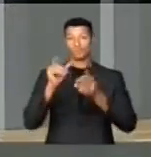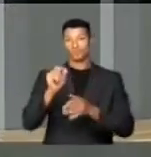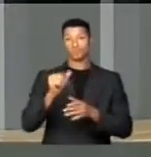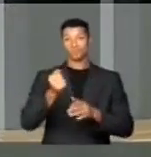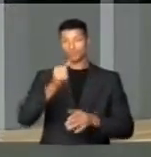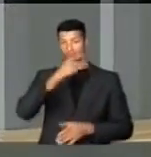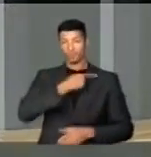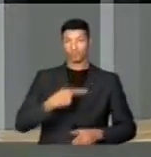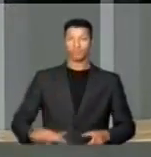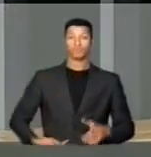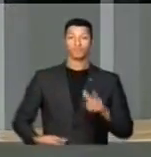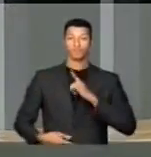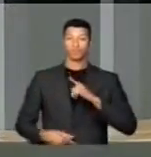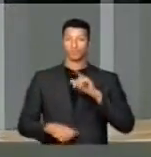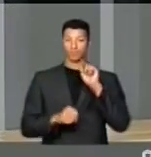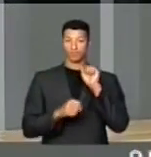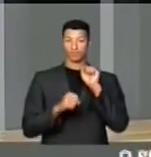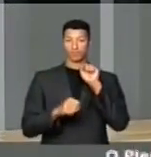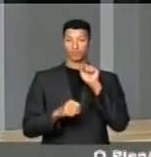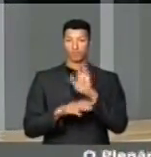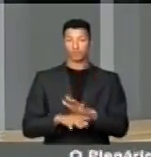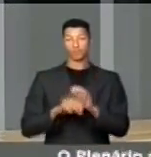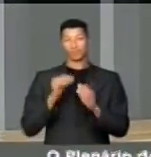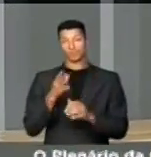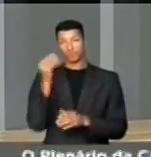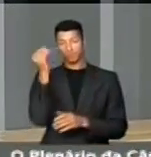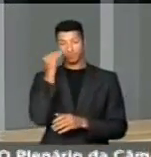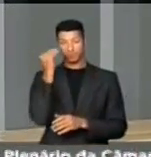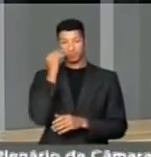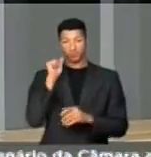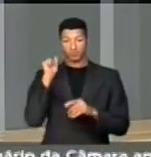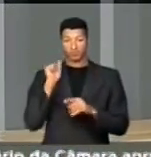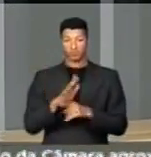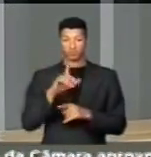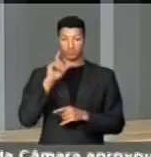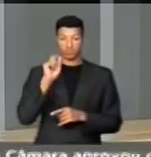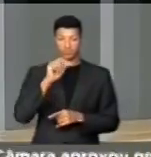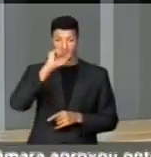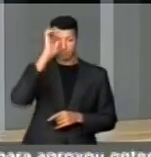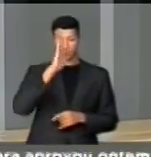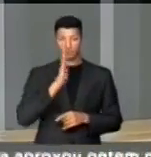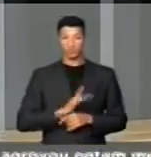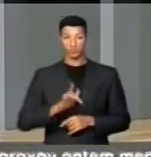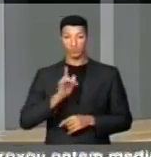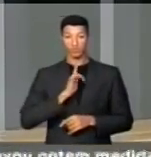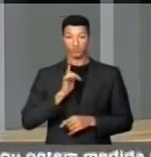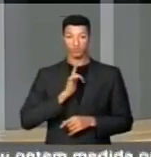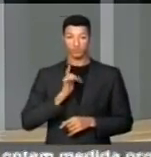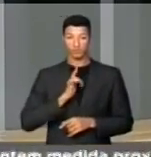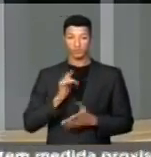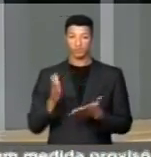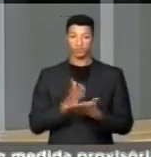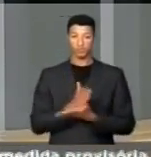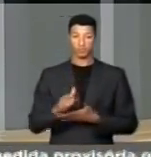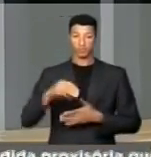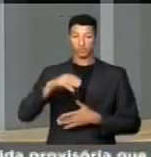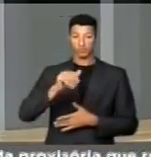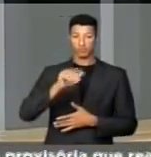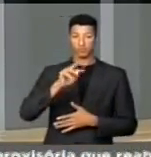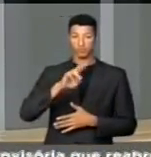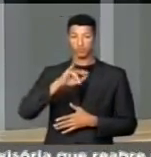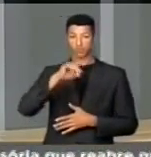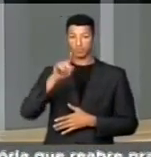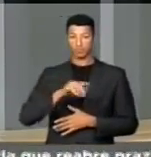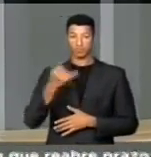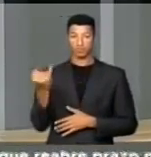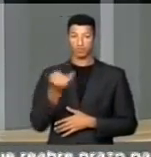de a presidente haver impedido, ou está tentando impedir, que o Brasil tenha uma matriz